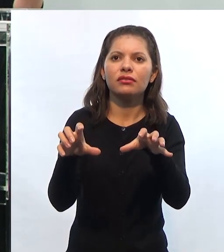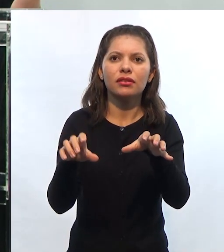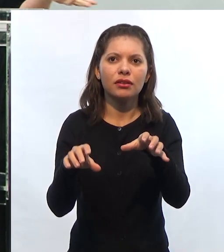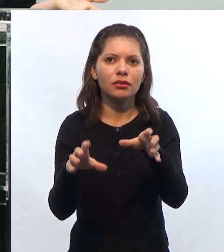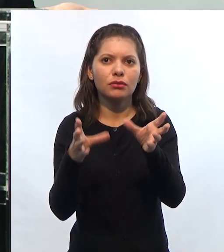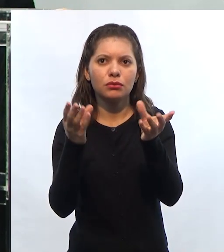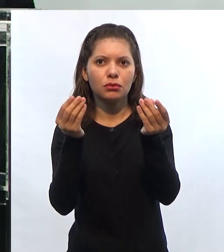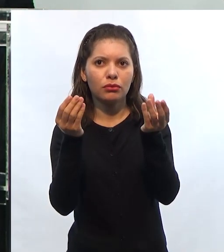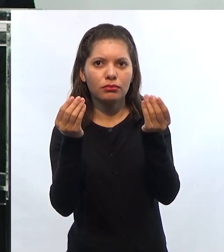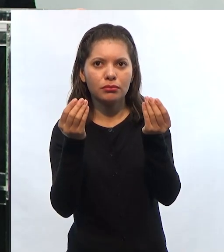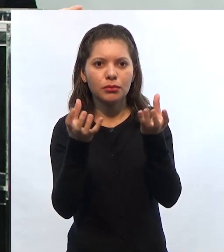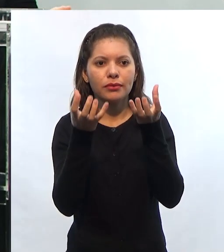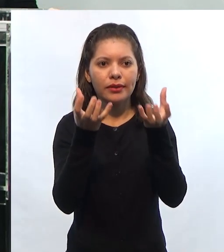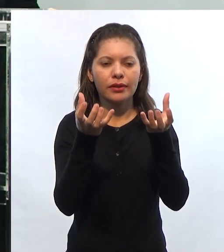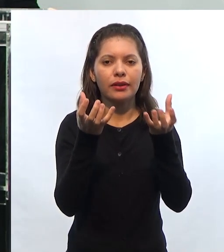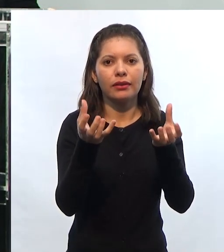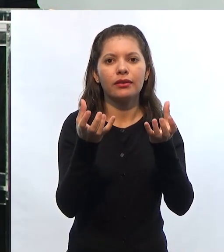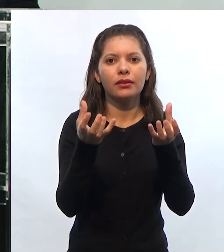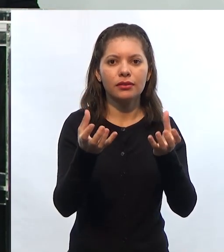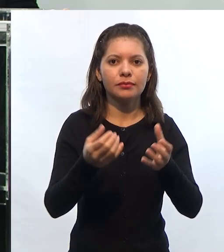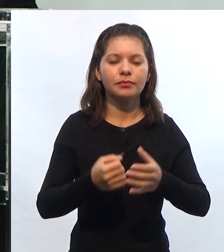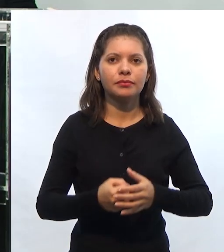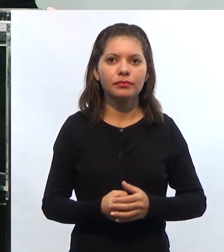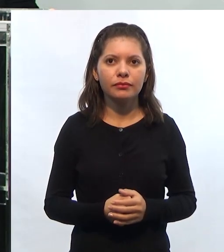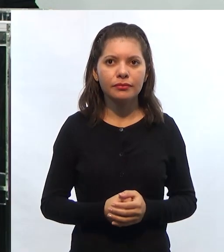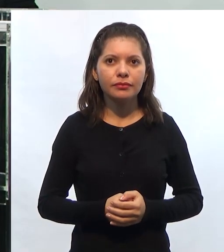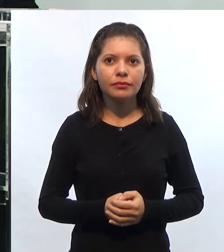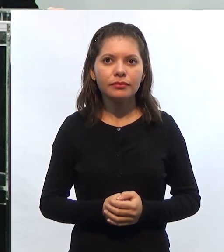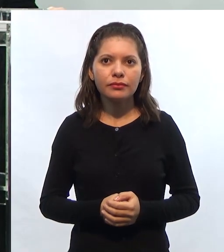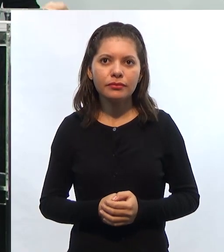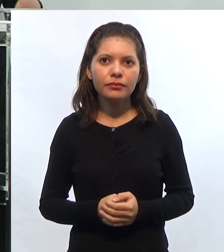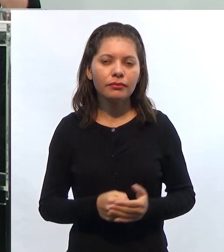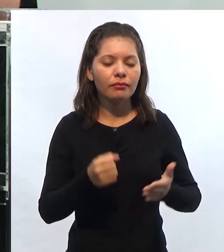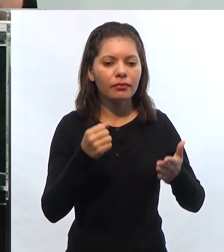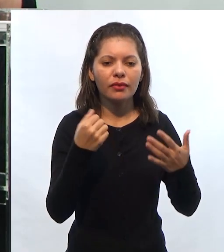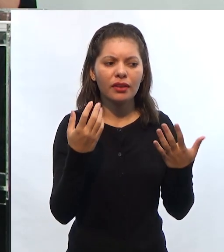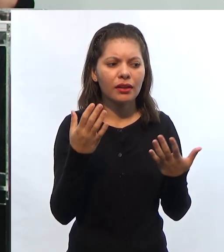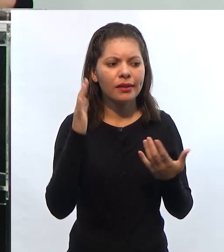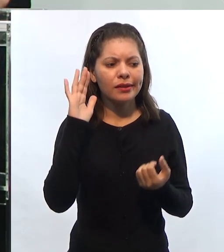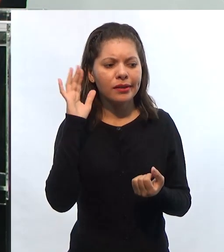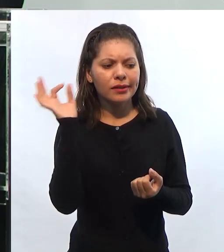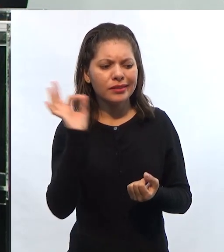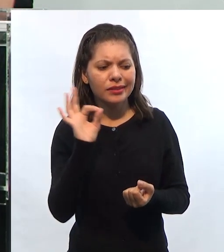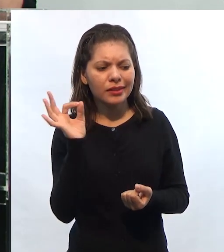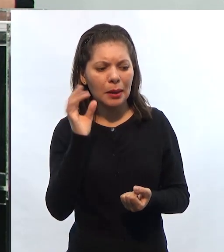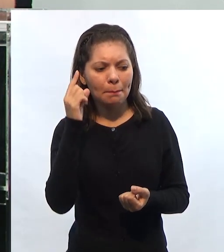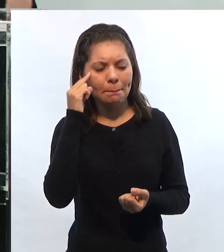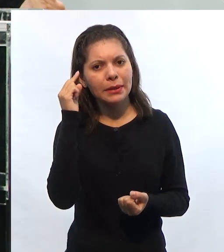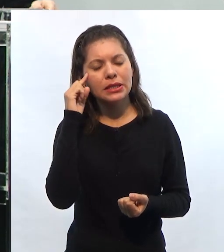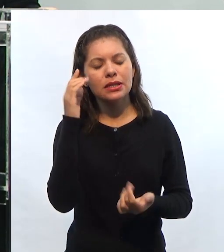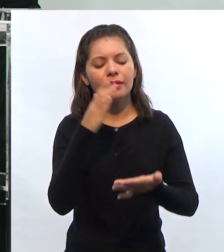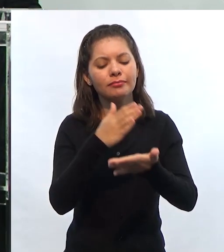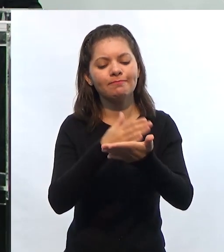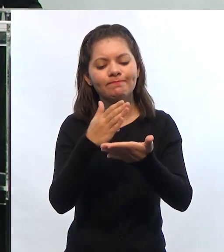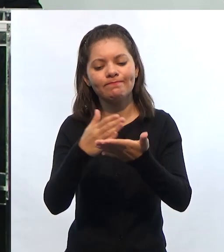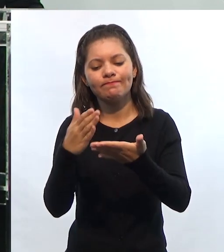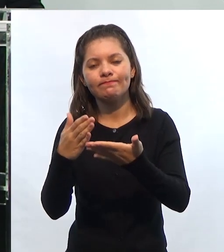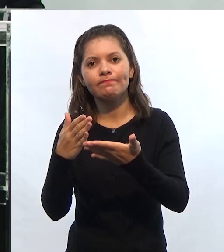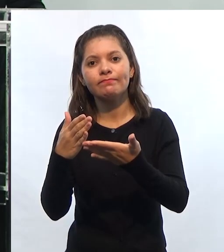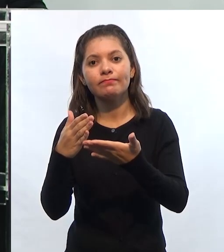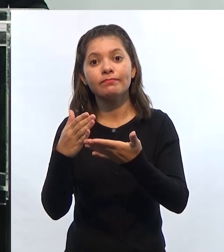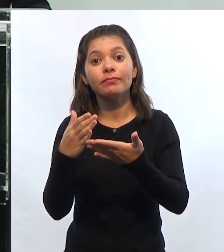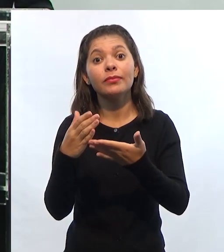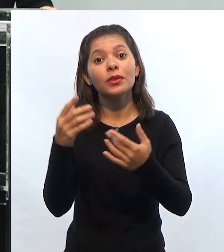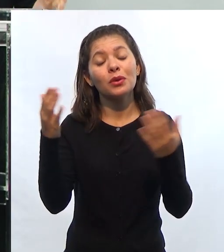mundo queria as coisas, né? Então, quem podia comprar, comprava, e ninguém pensava em dividir o mercado em